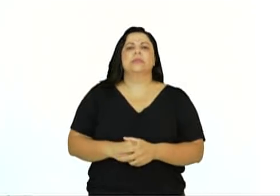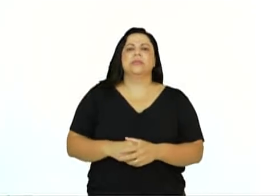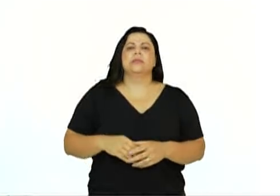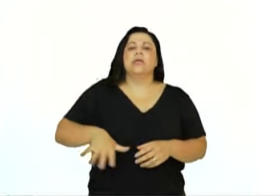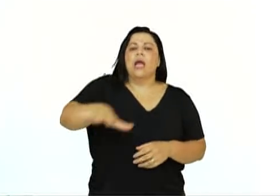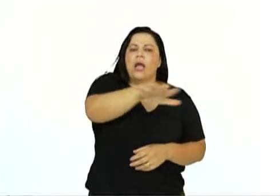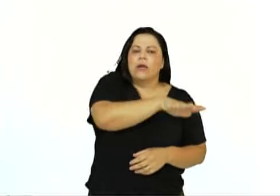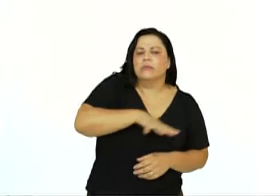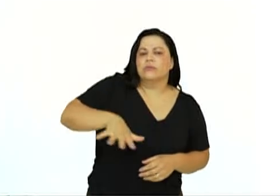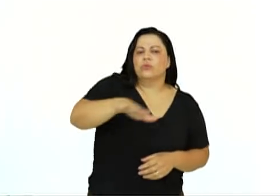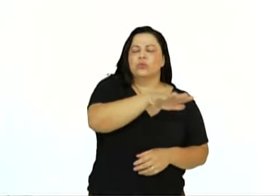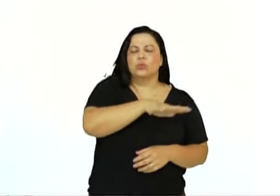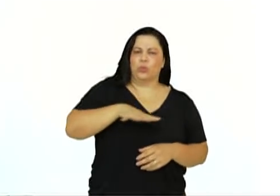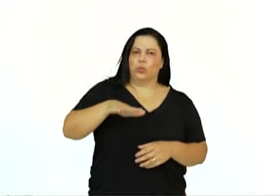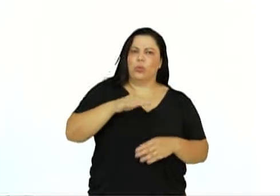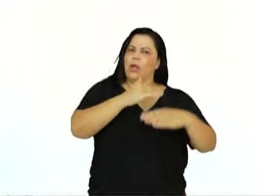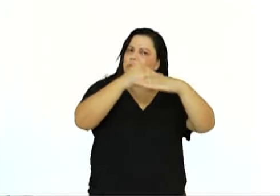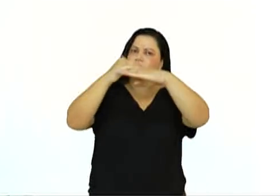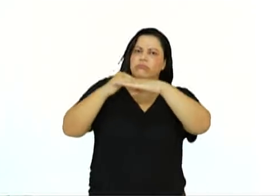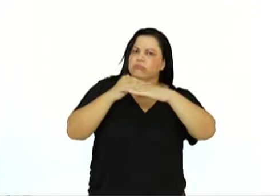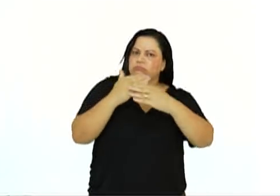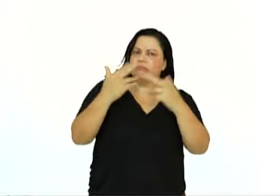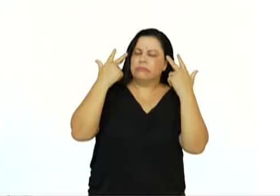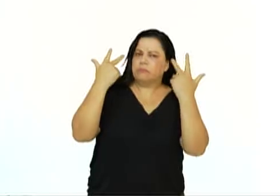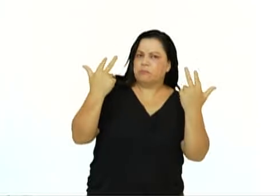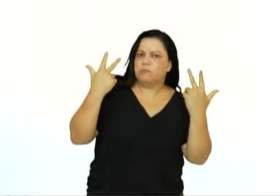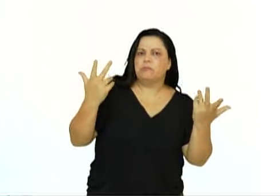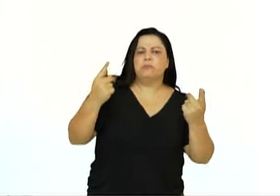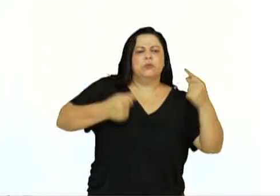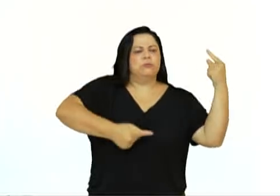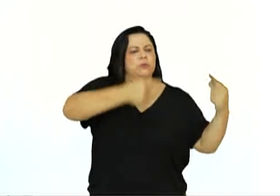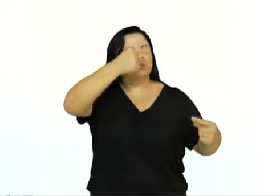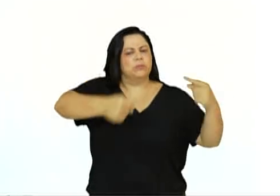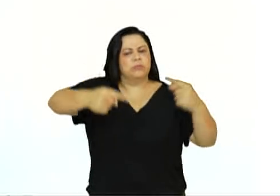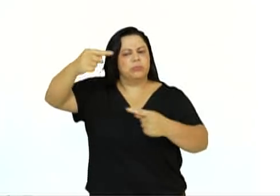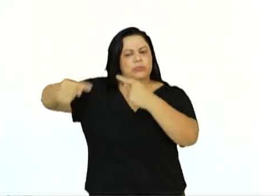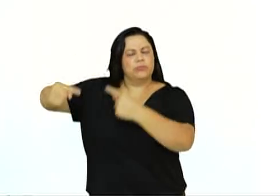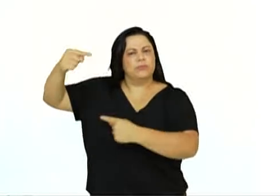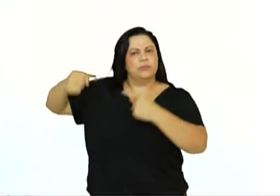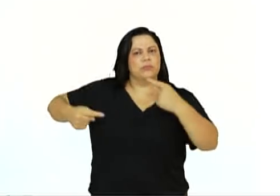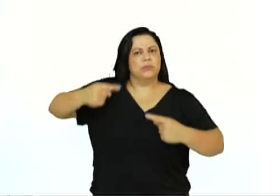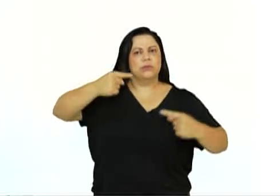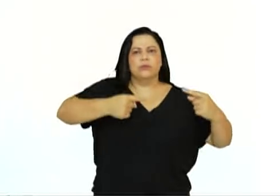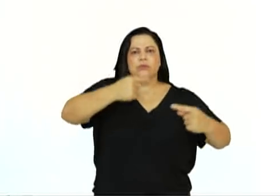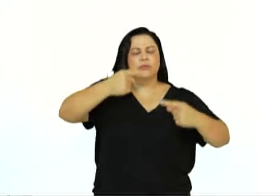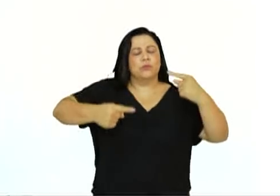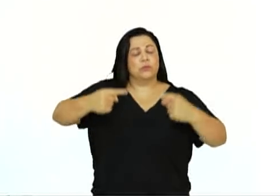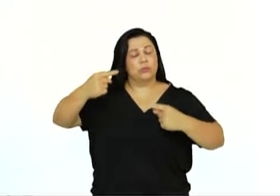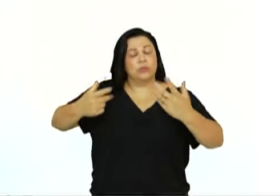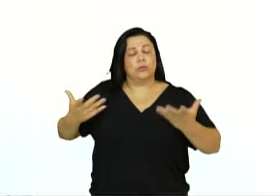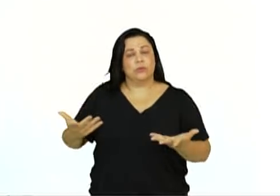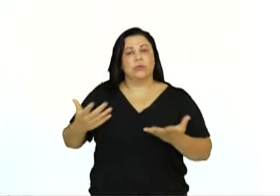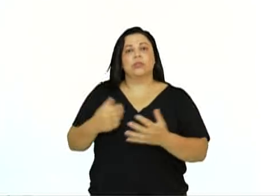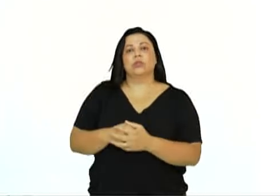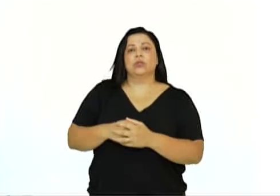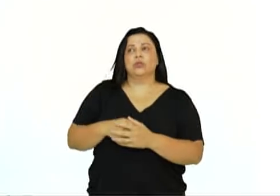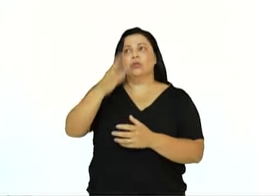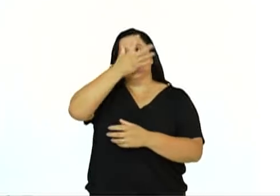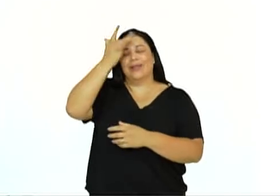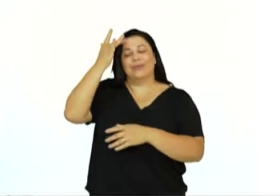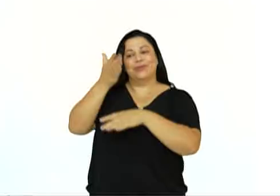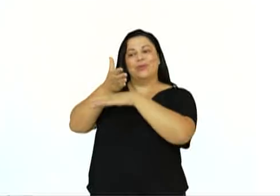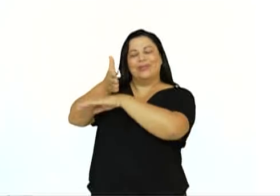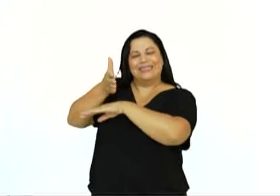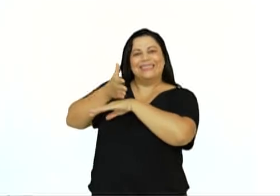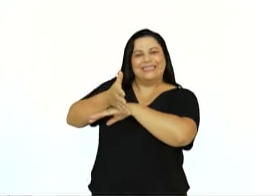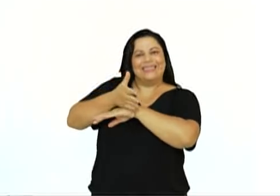espaços, né, comuns que os eventos políticos de Roma fossem discutidos Então as pessoas iam para os banhos e aproveitavam